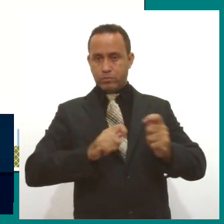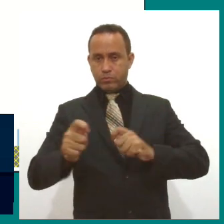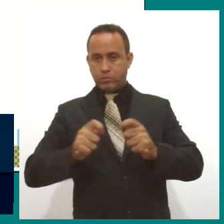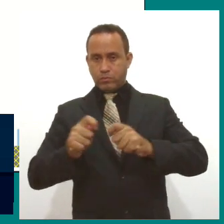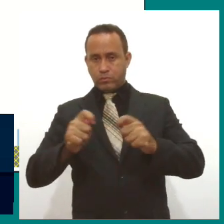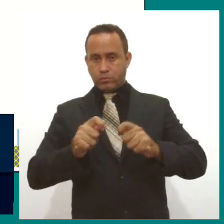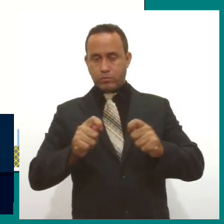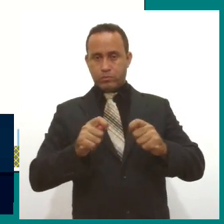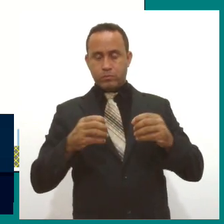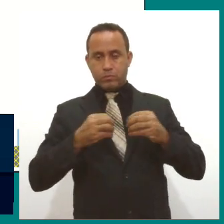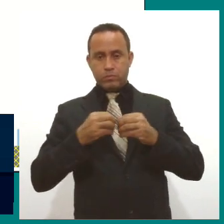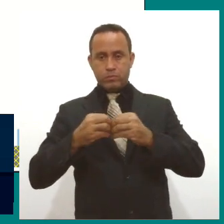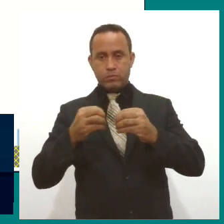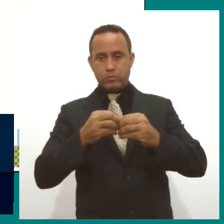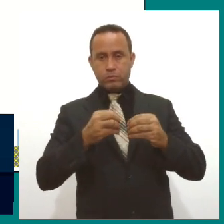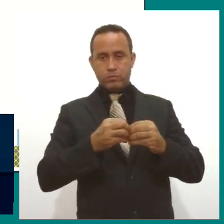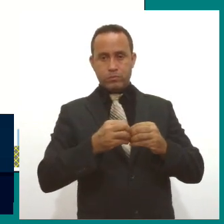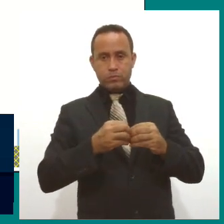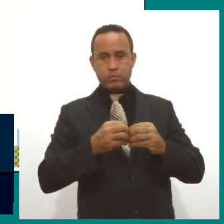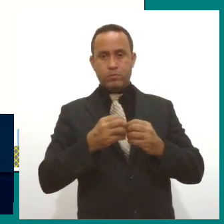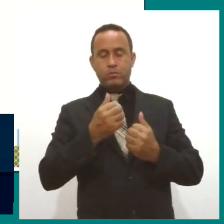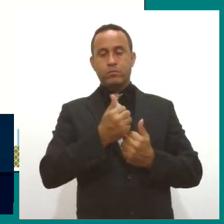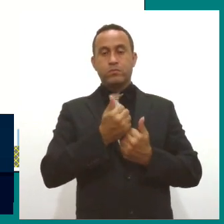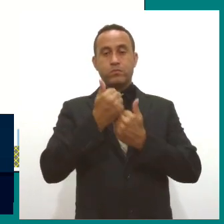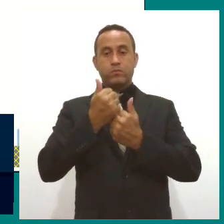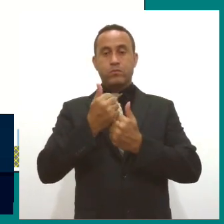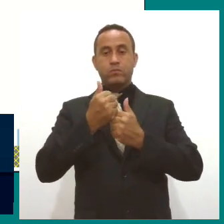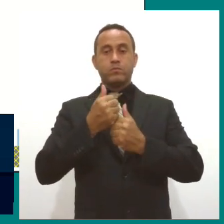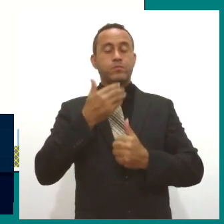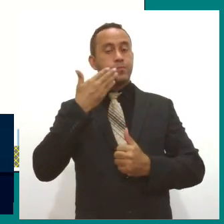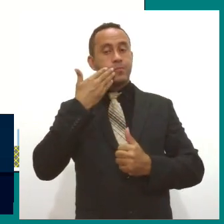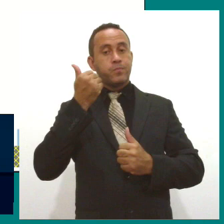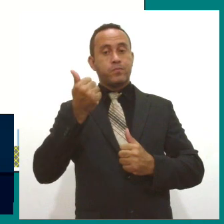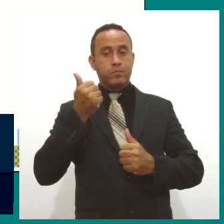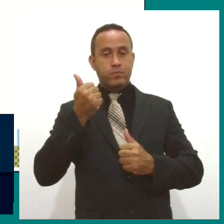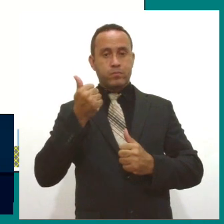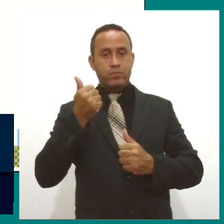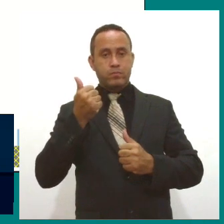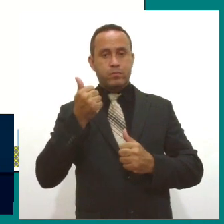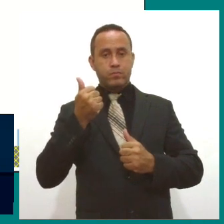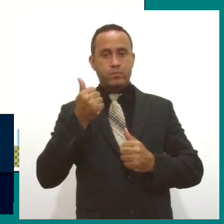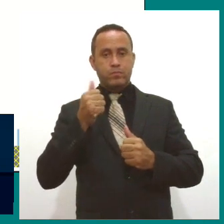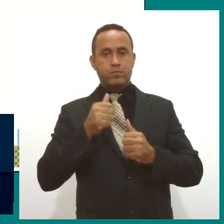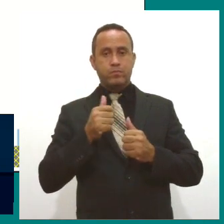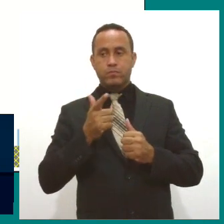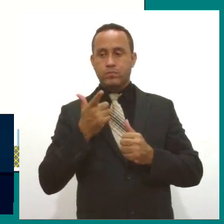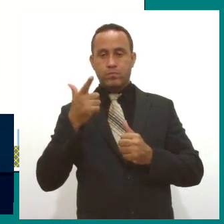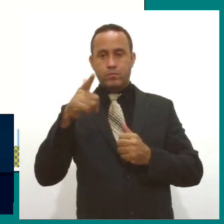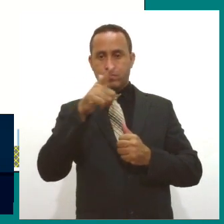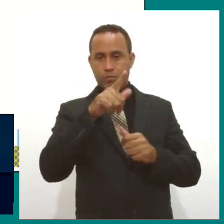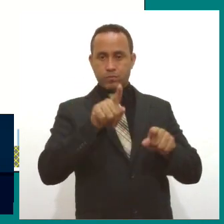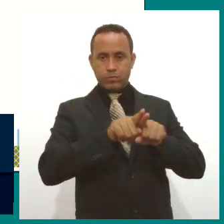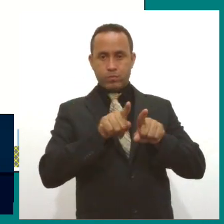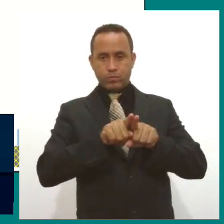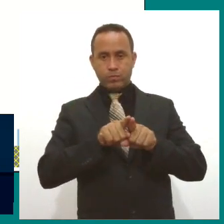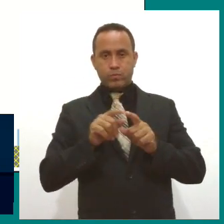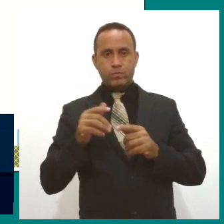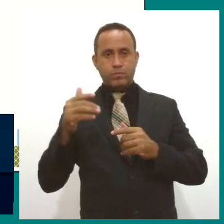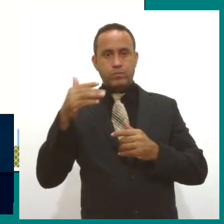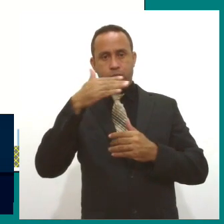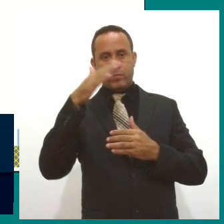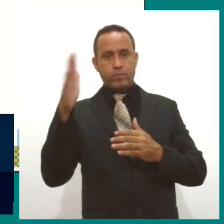de planejamento para permitir um suporte de decisão maior no tocante à emissão das outorgas. Passando,